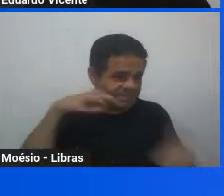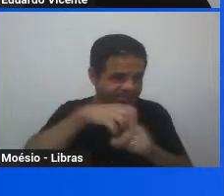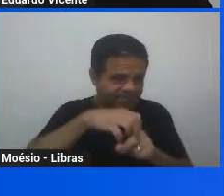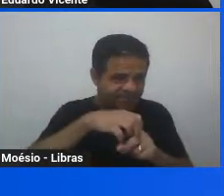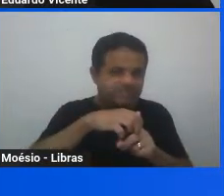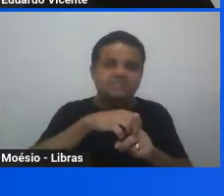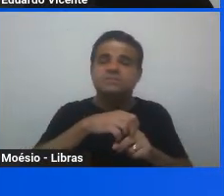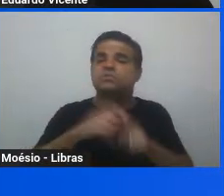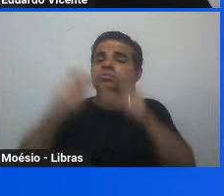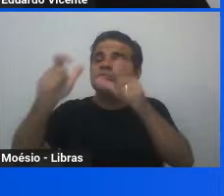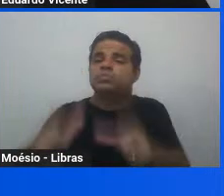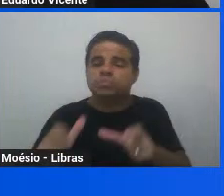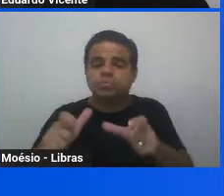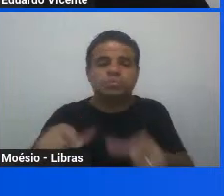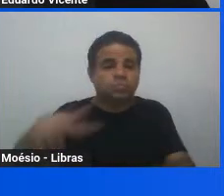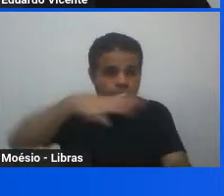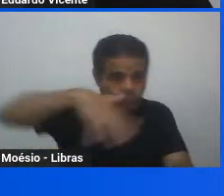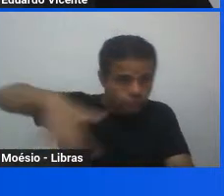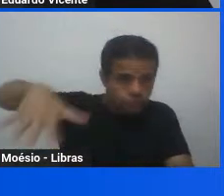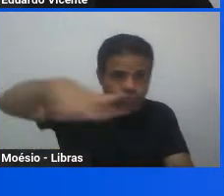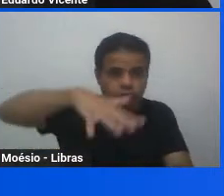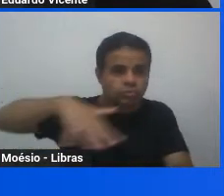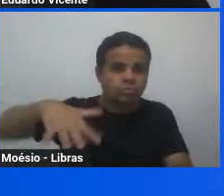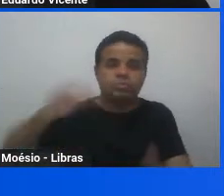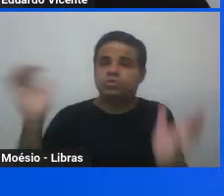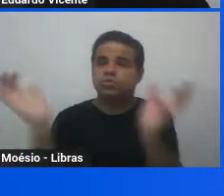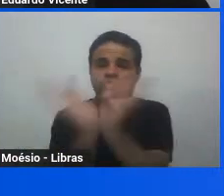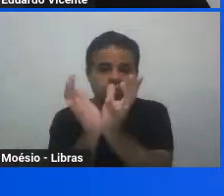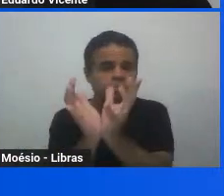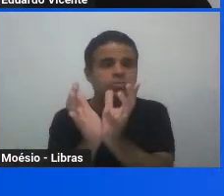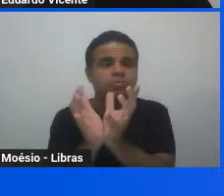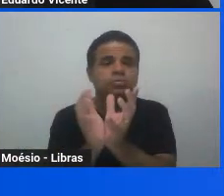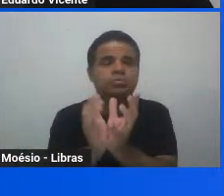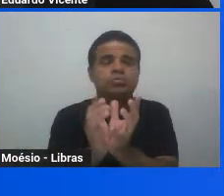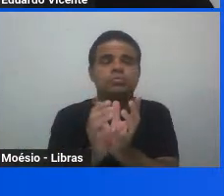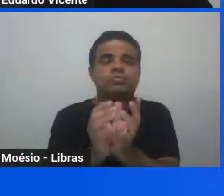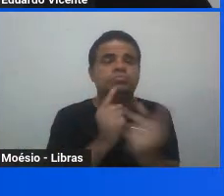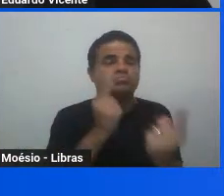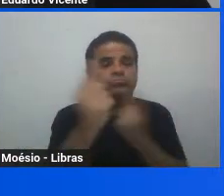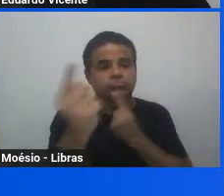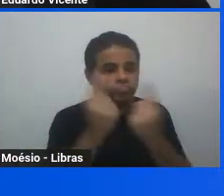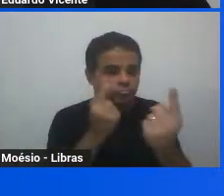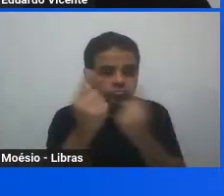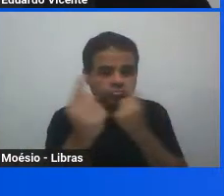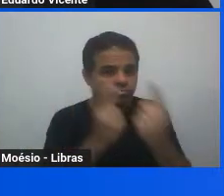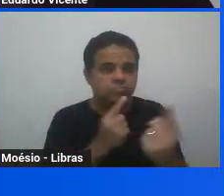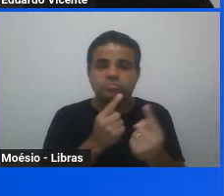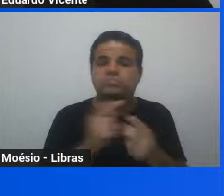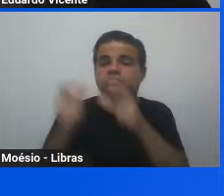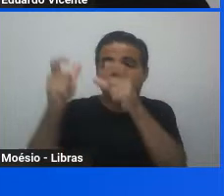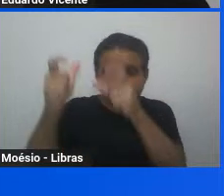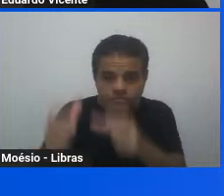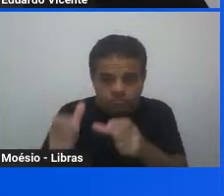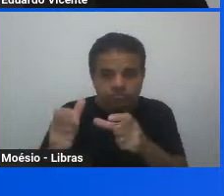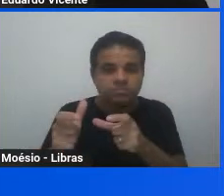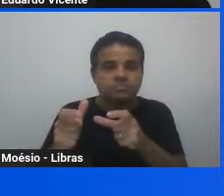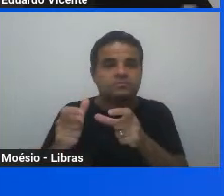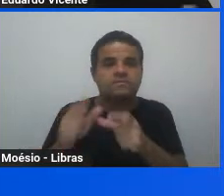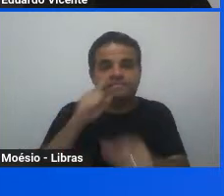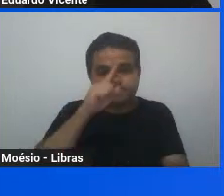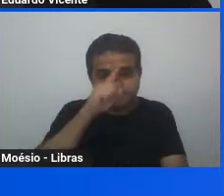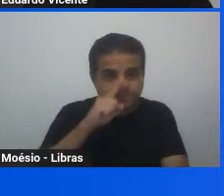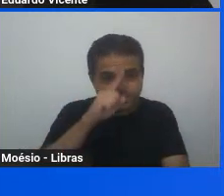do local que eu encontrei a vítima, ela é segura? É numa via de trânsito? É num local que tem risco de